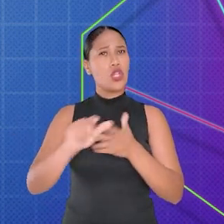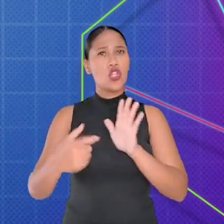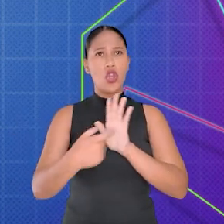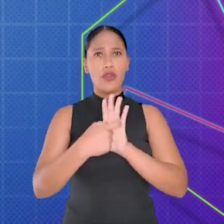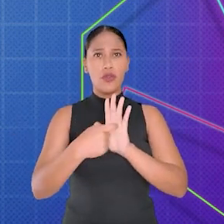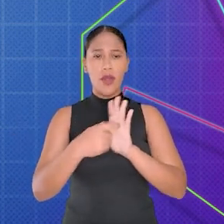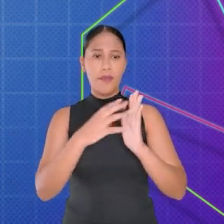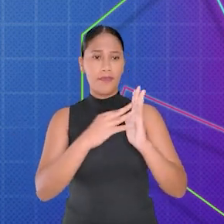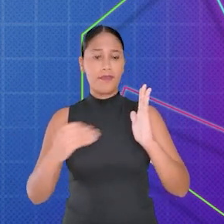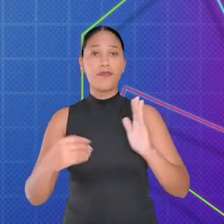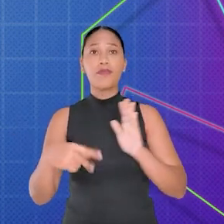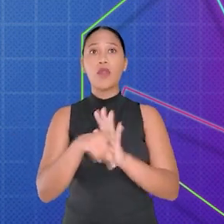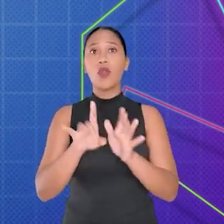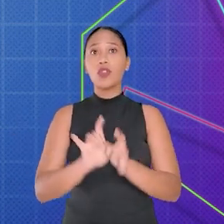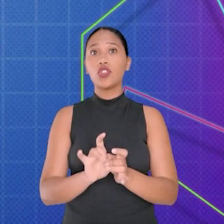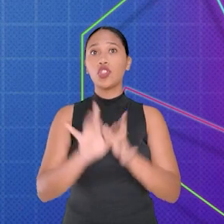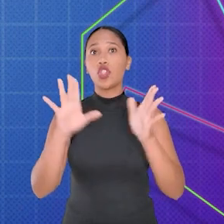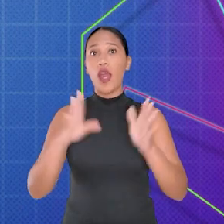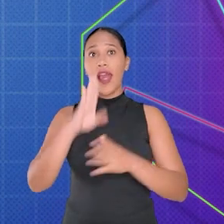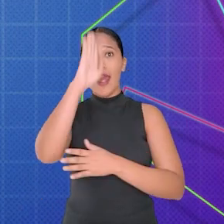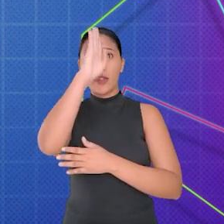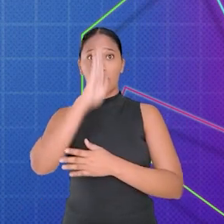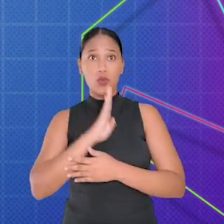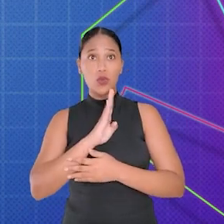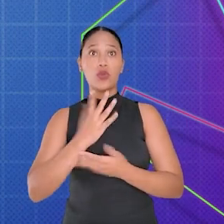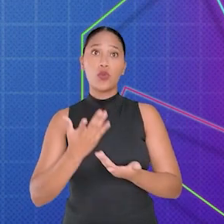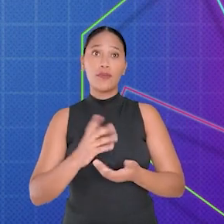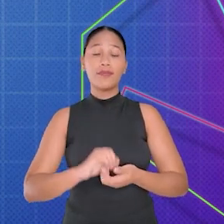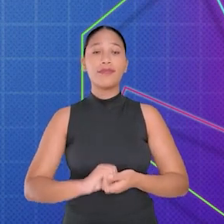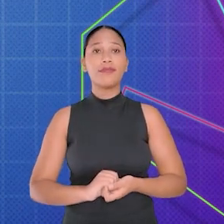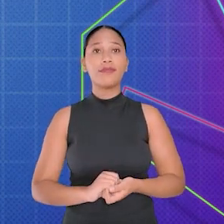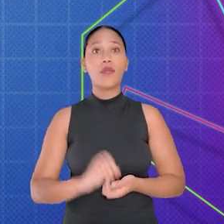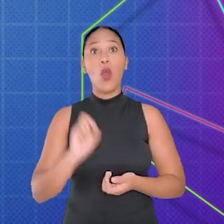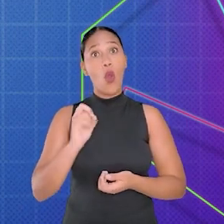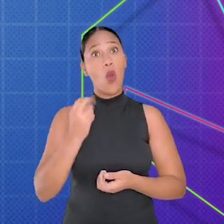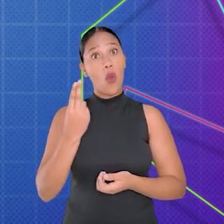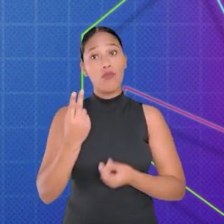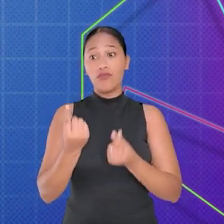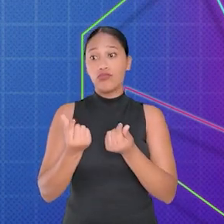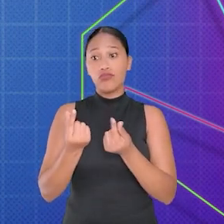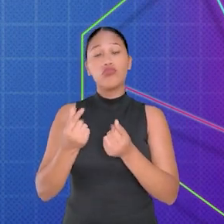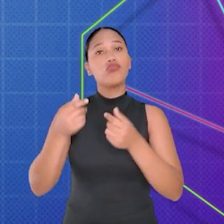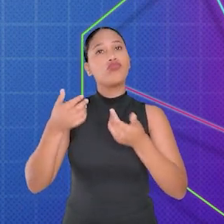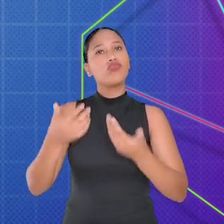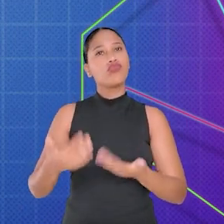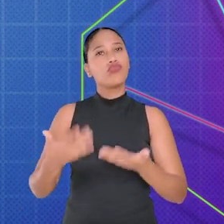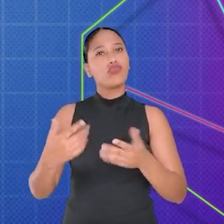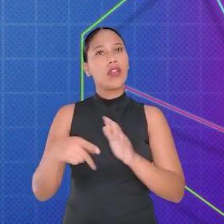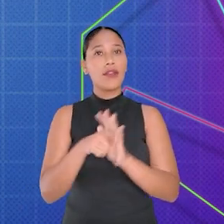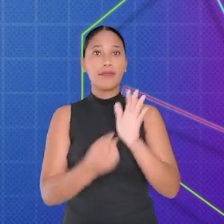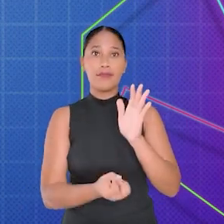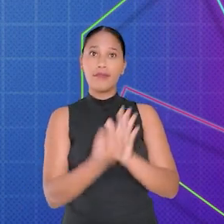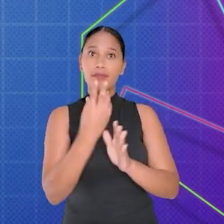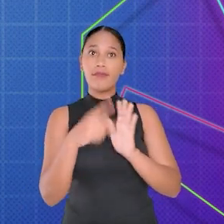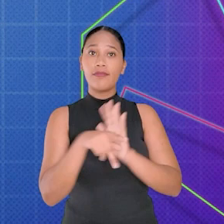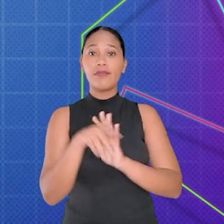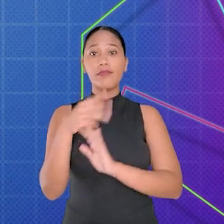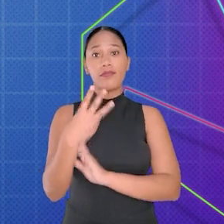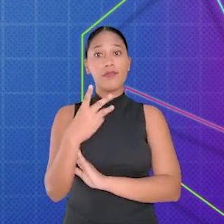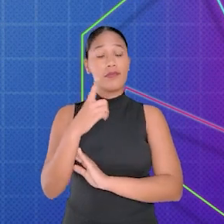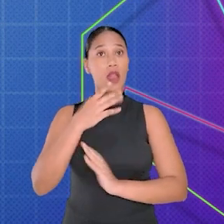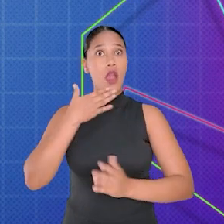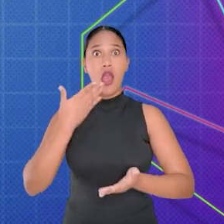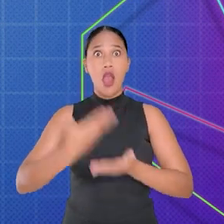softwares de modelagem 3D disponíveis para o uso gratuito ou a um custo acessível. Com prática e dedicação, é possível criar modelos